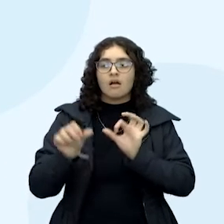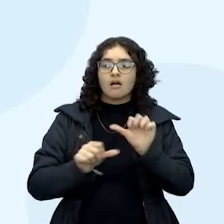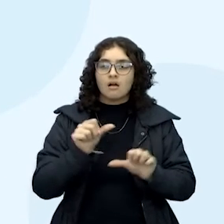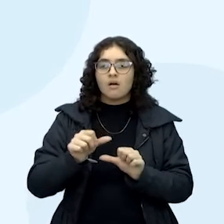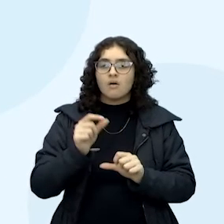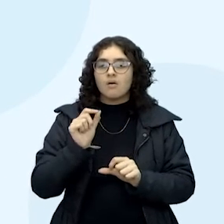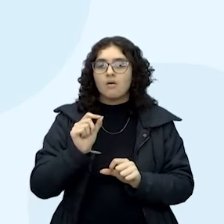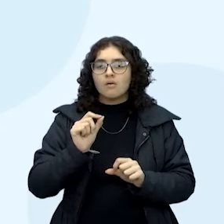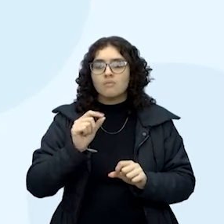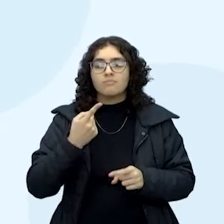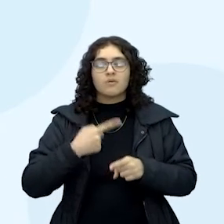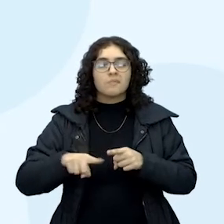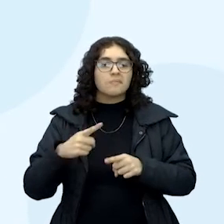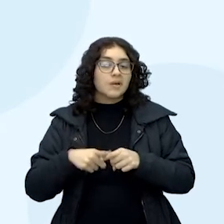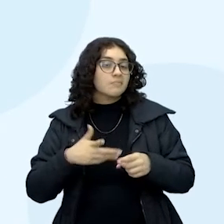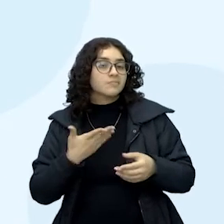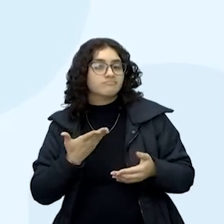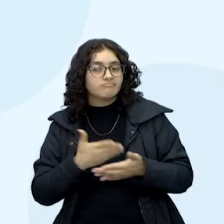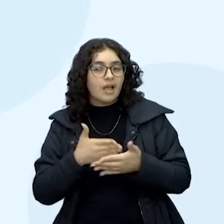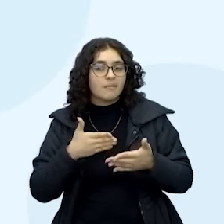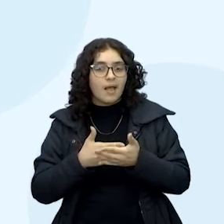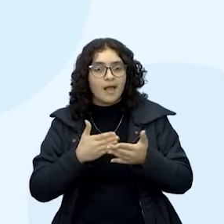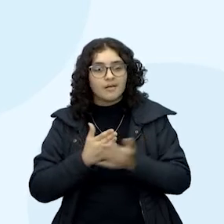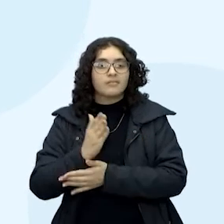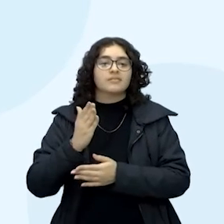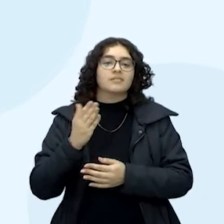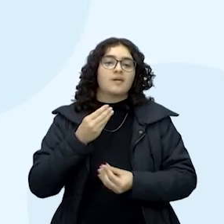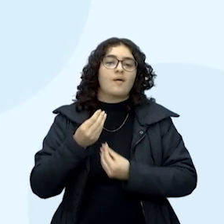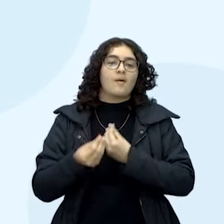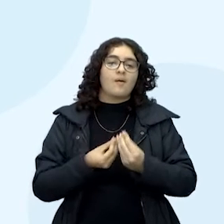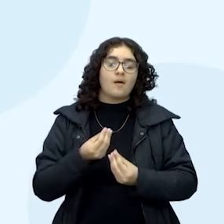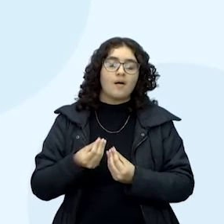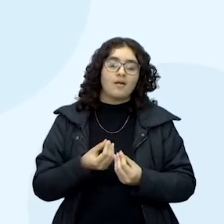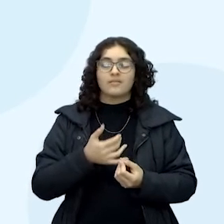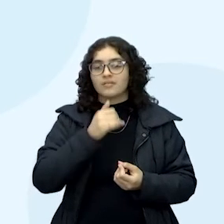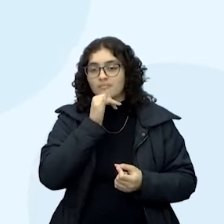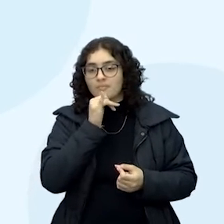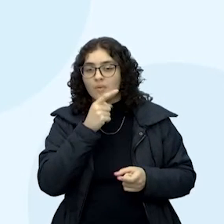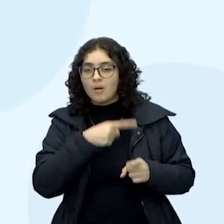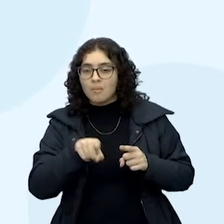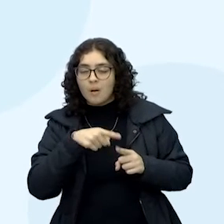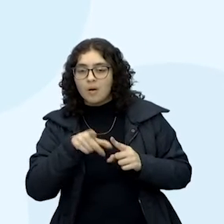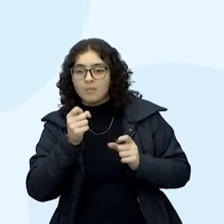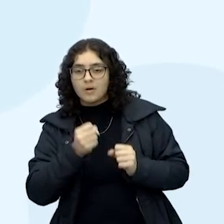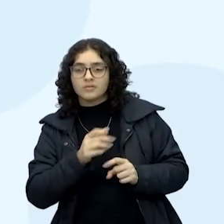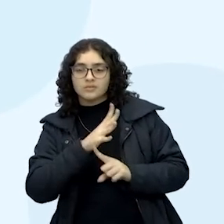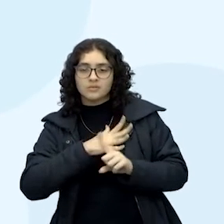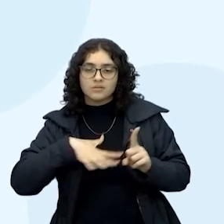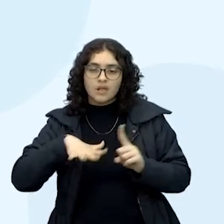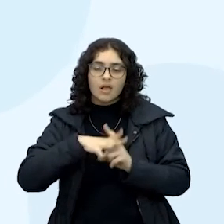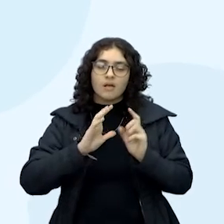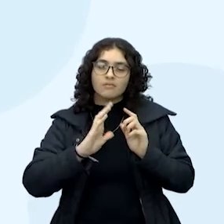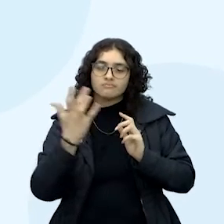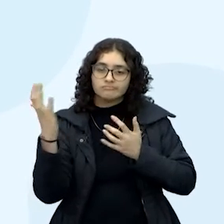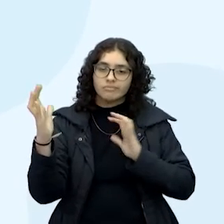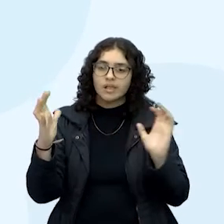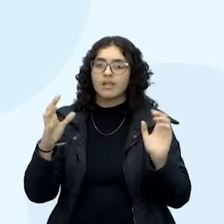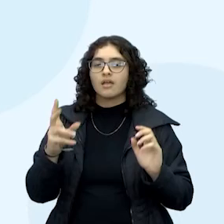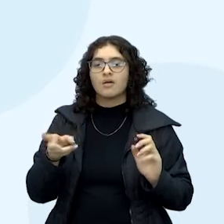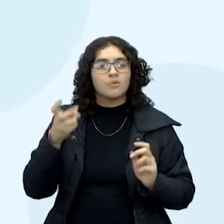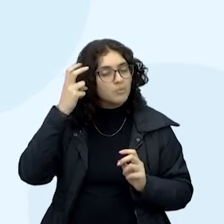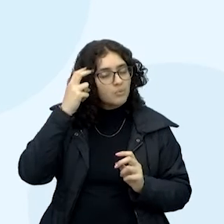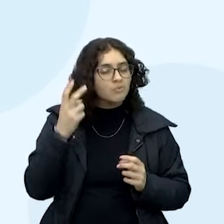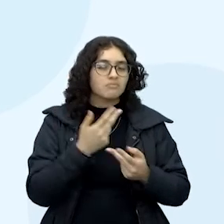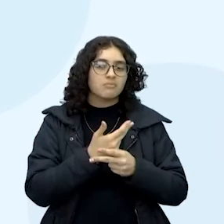resolver problemas, né? E esses problemas podem ser de natureza social, ambiental, cultural,